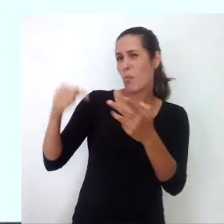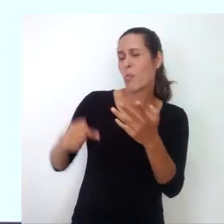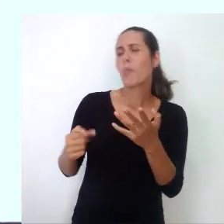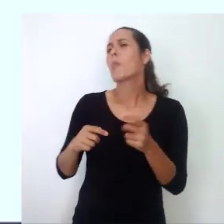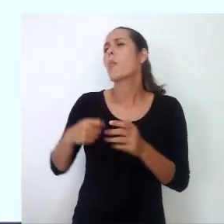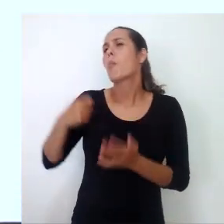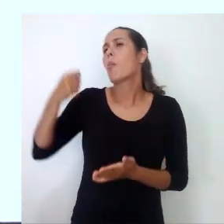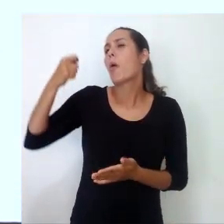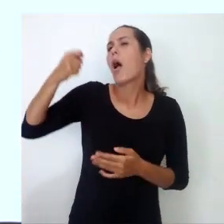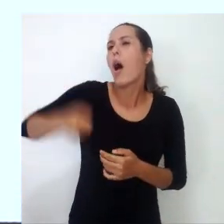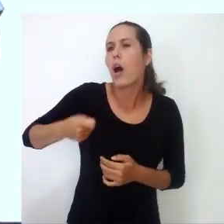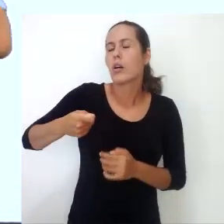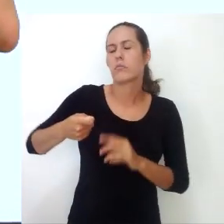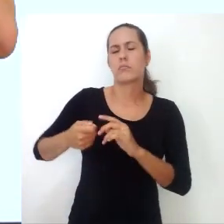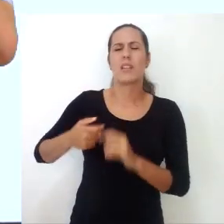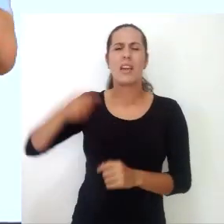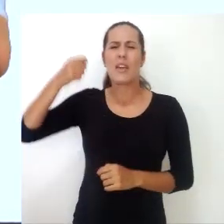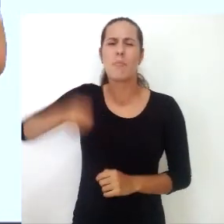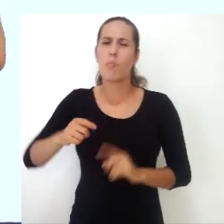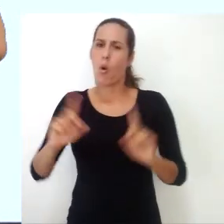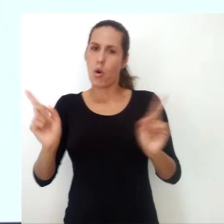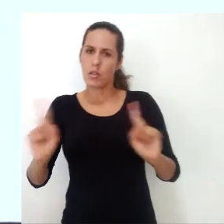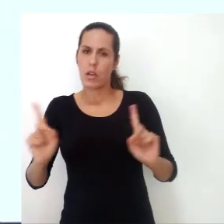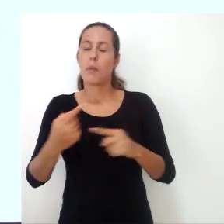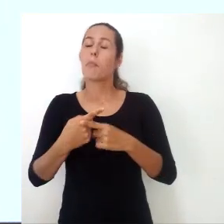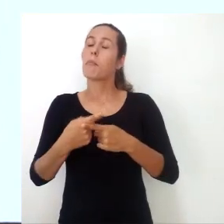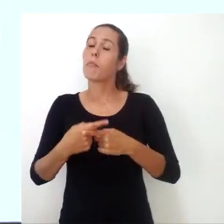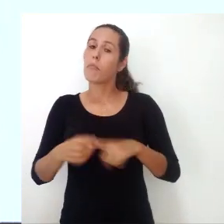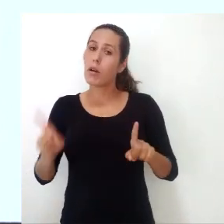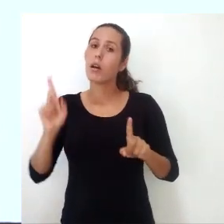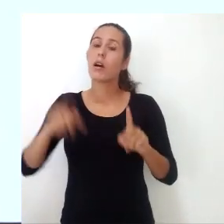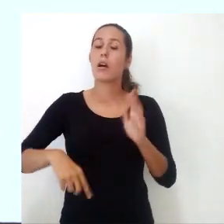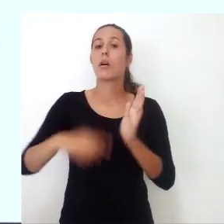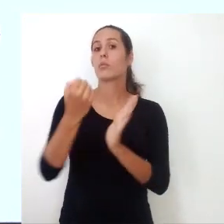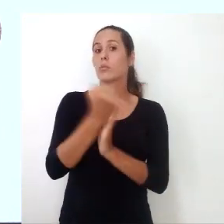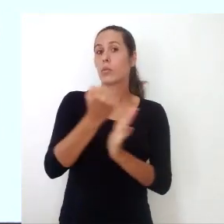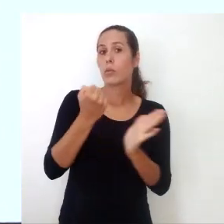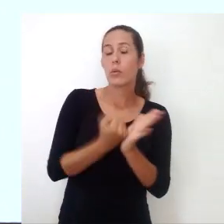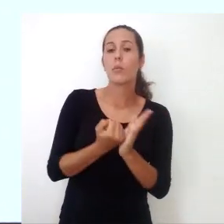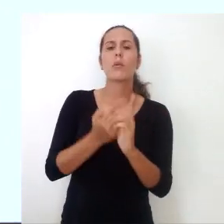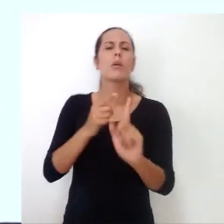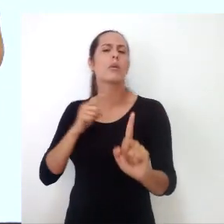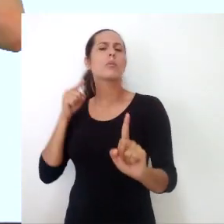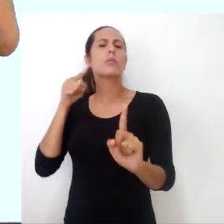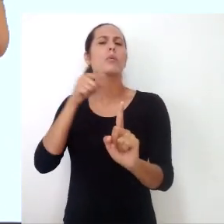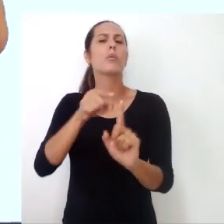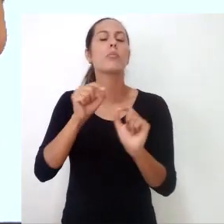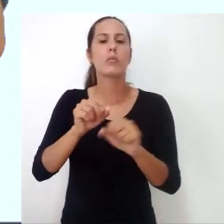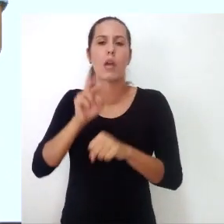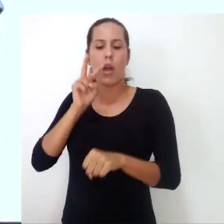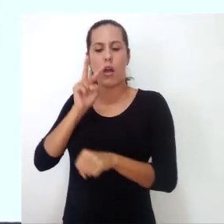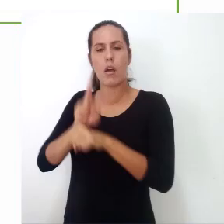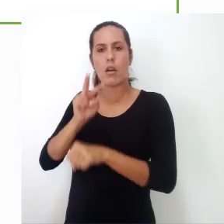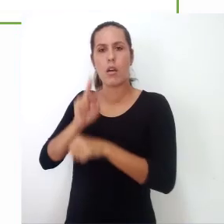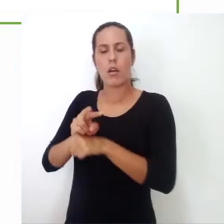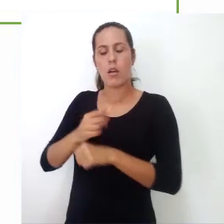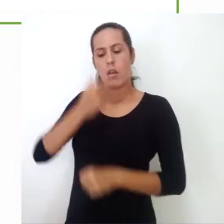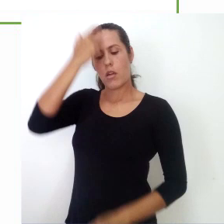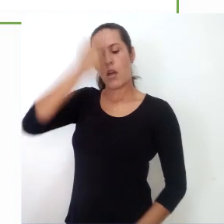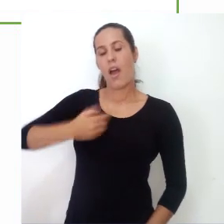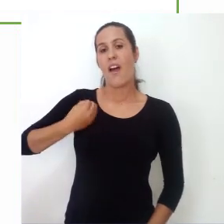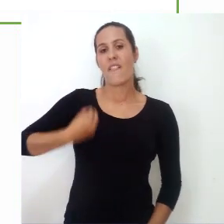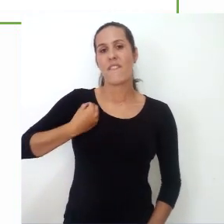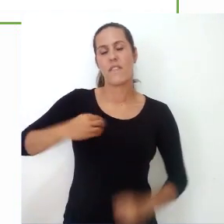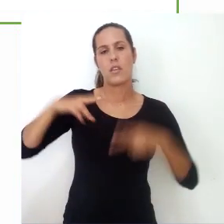frisar, impor não, mas sim o quê? É um documento que está buscando o quê? Preservar a vida